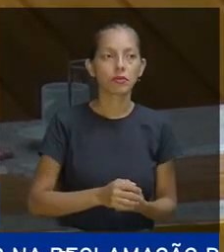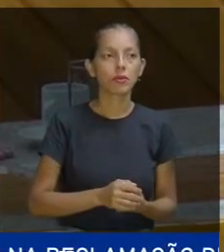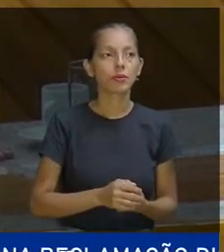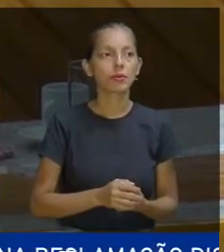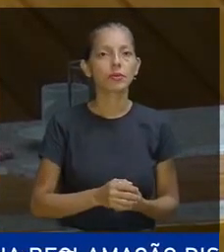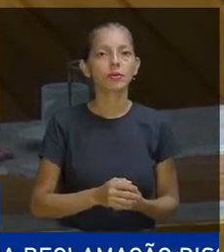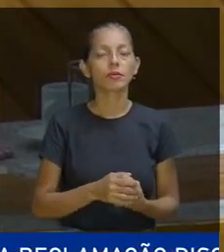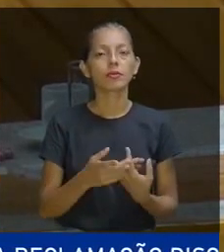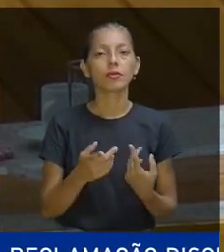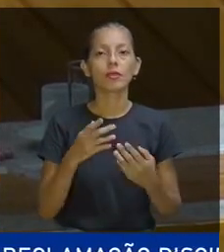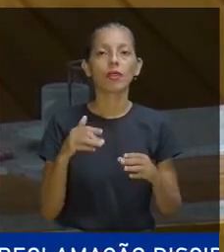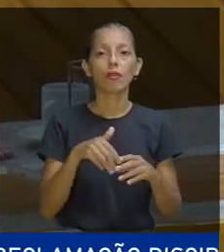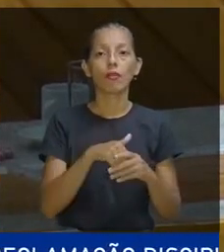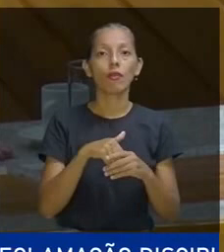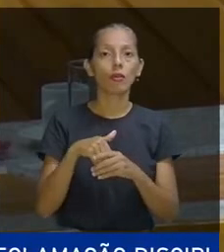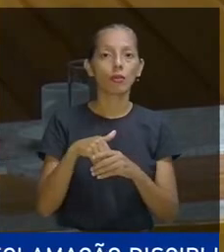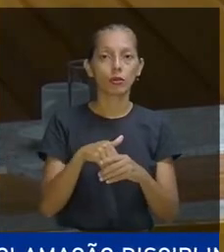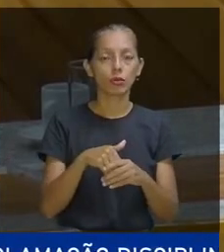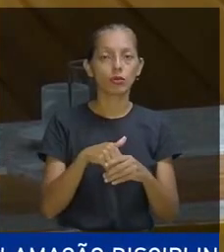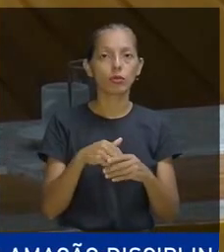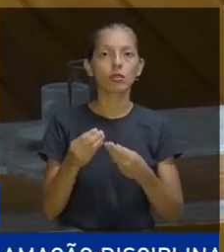a prosperar, né,